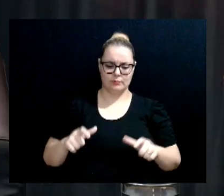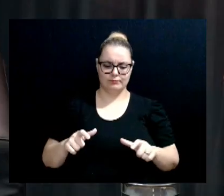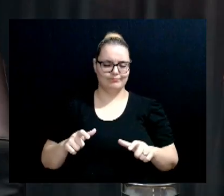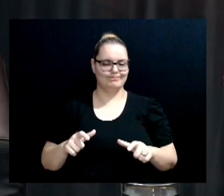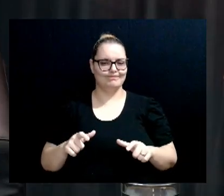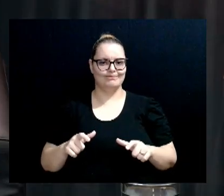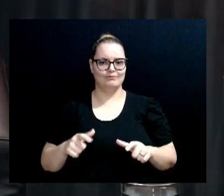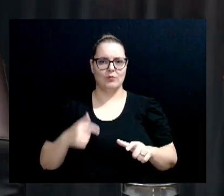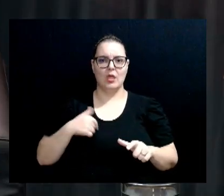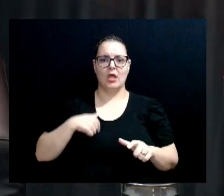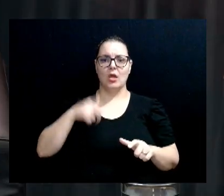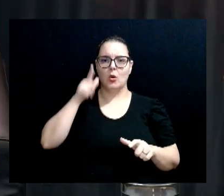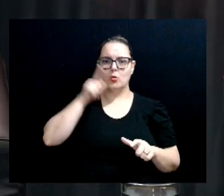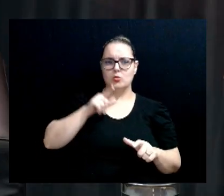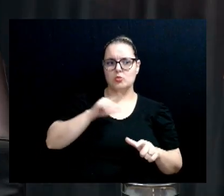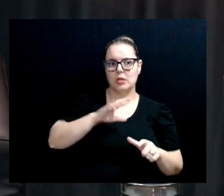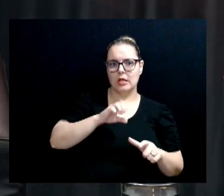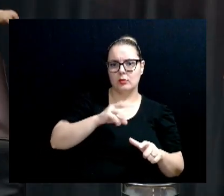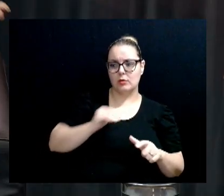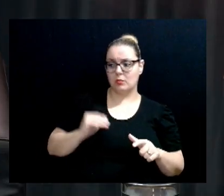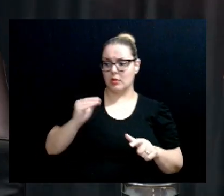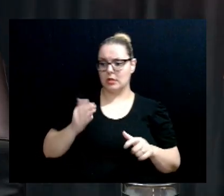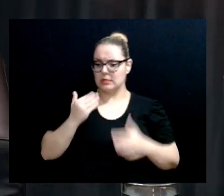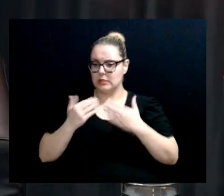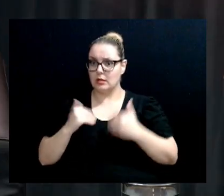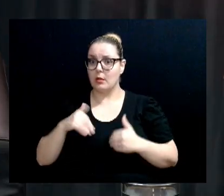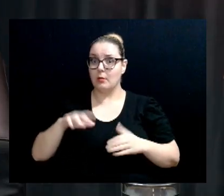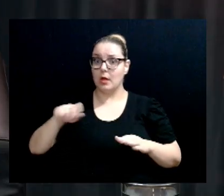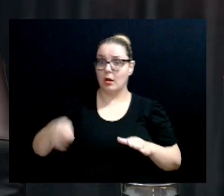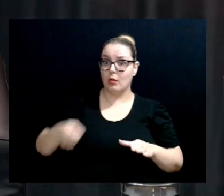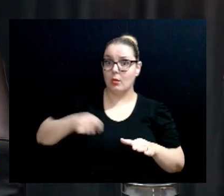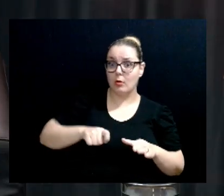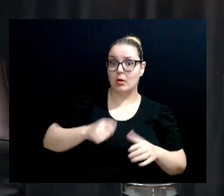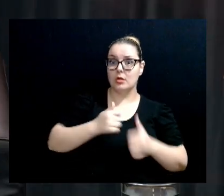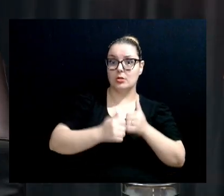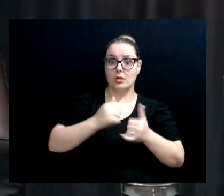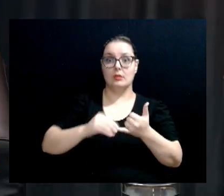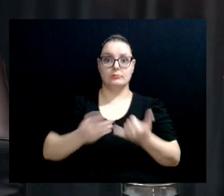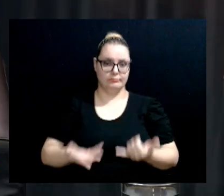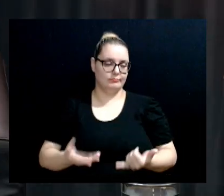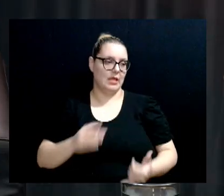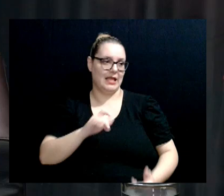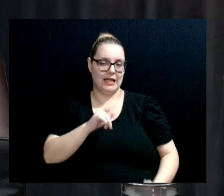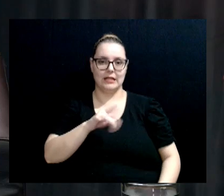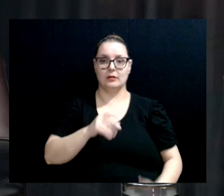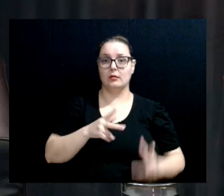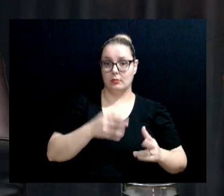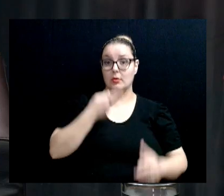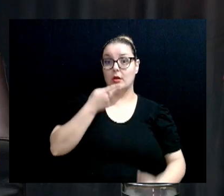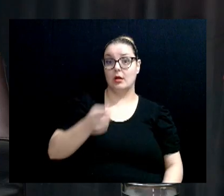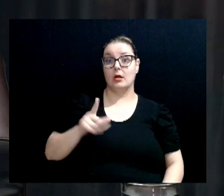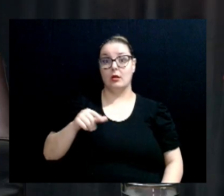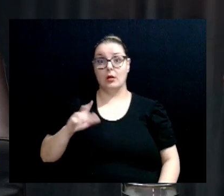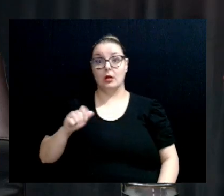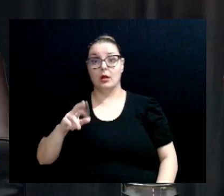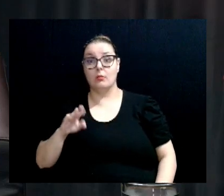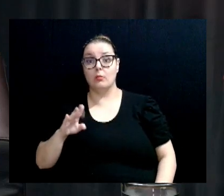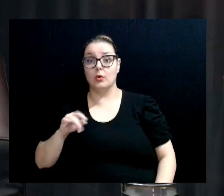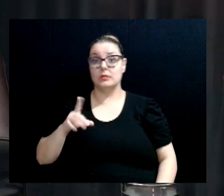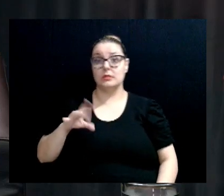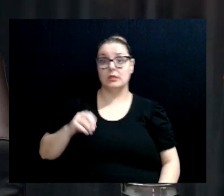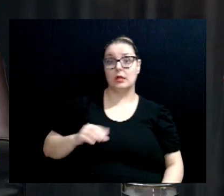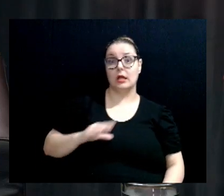Será que eu vou passar se eu comer mais uma colher de arroz e feijão? É a caloria, como você disse, é o carboidrato, é a caloria. Então, essa perda